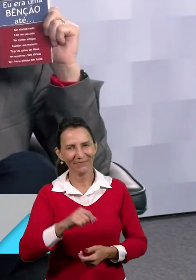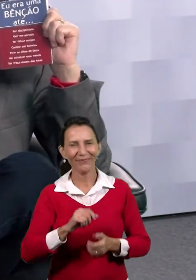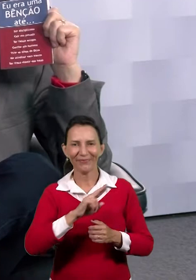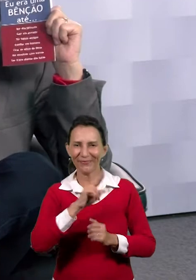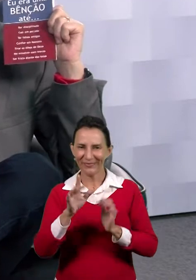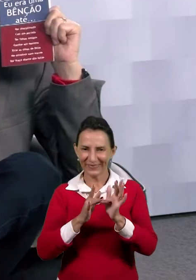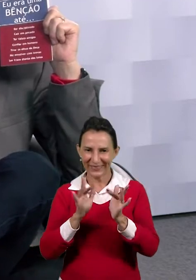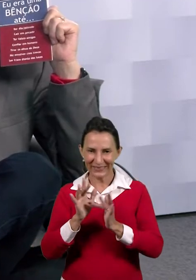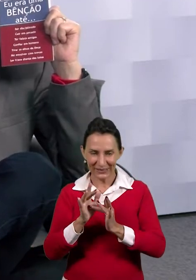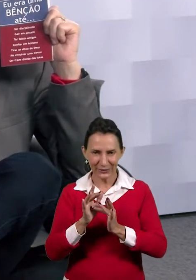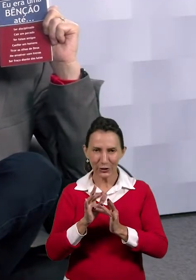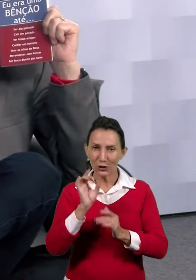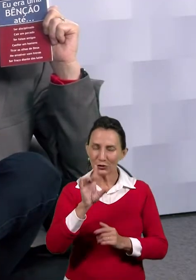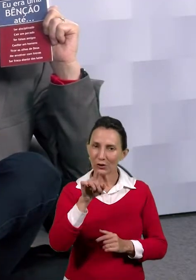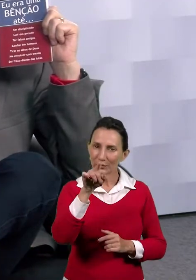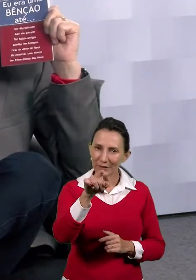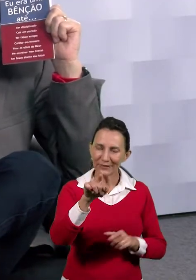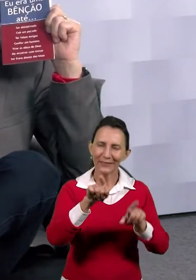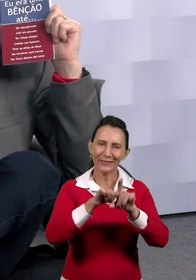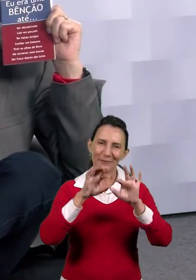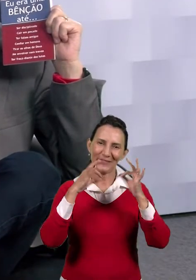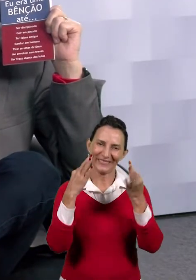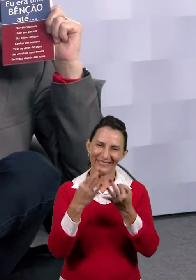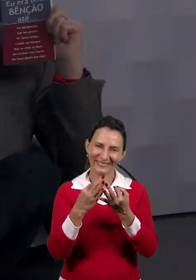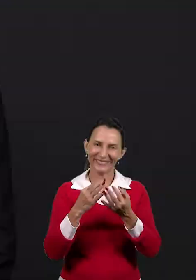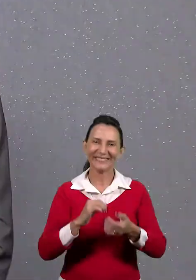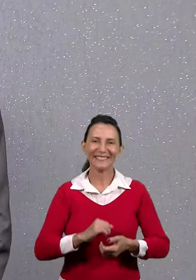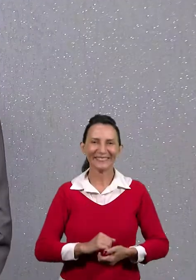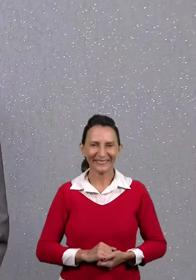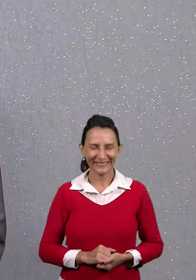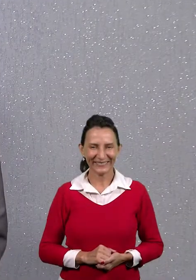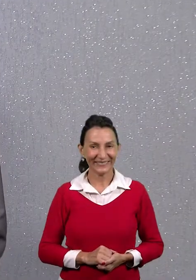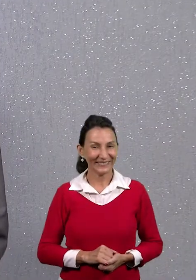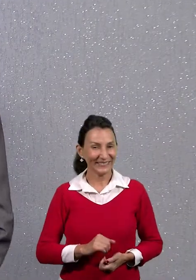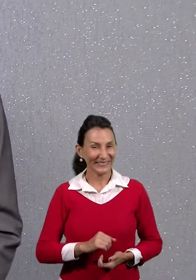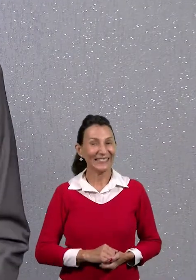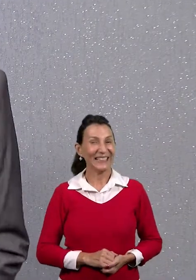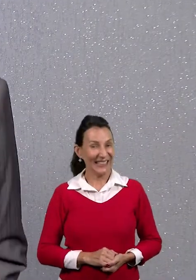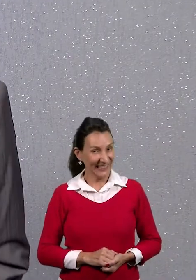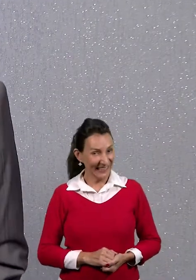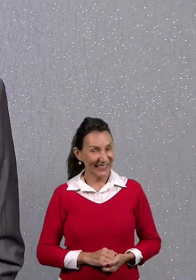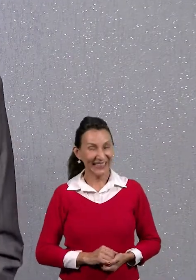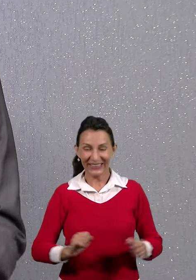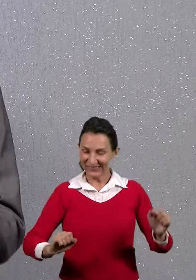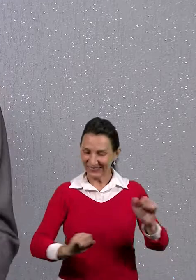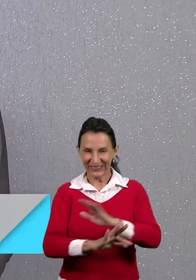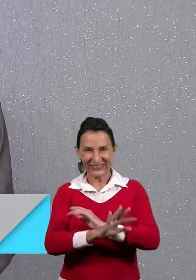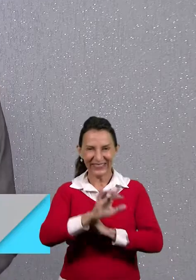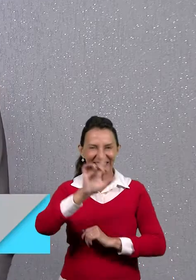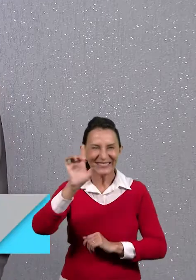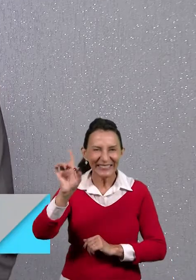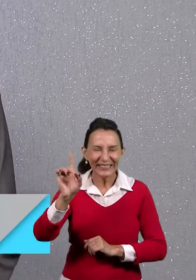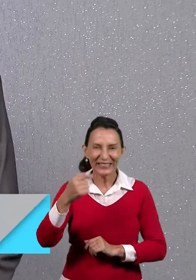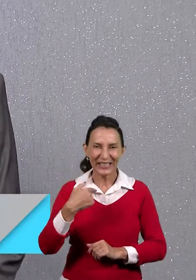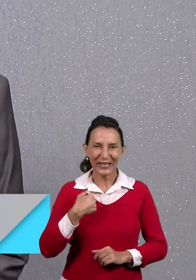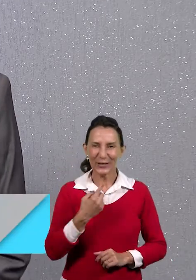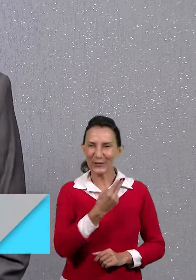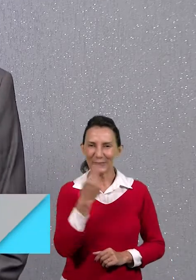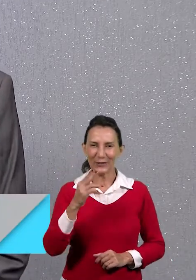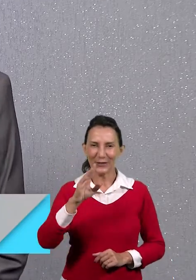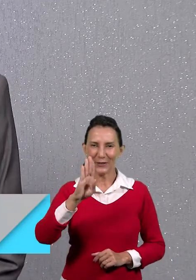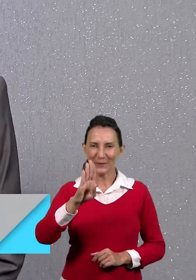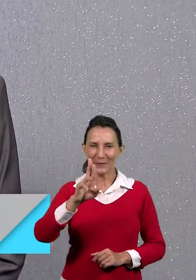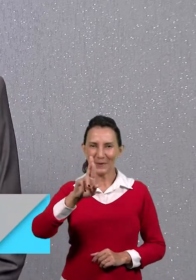Jesus. Abençoar não somente você, mas a sua casa. Eita, glória de Deus! Com muito prazer aqui, Breno Gonçalves, teu